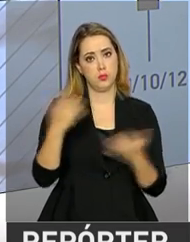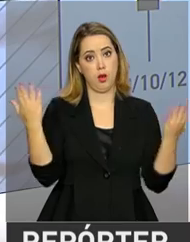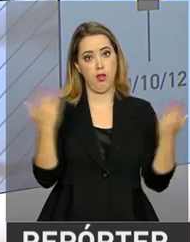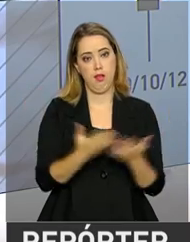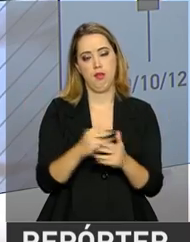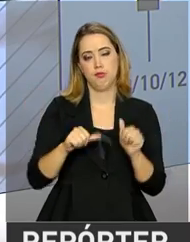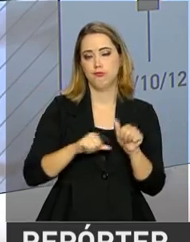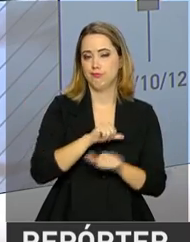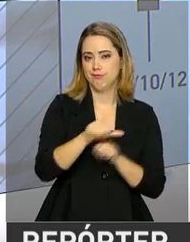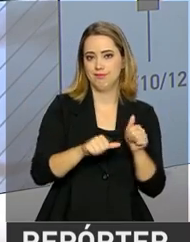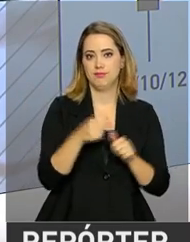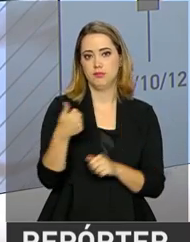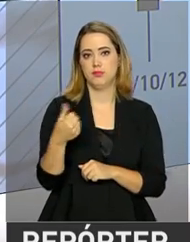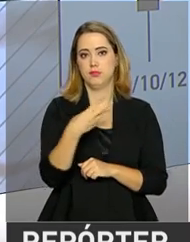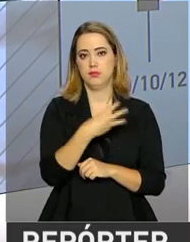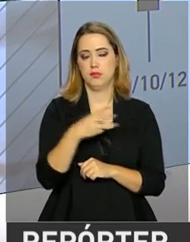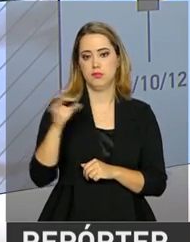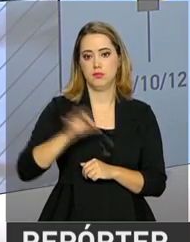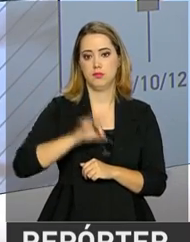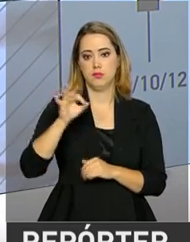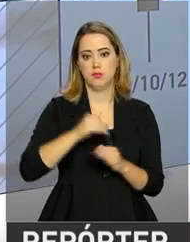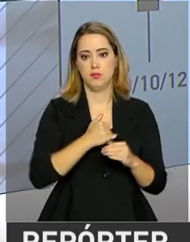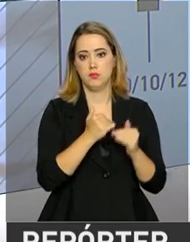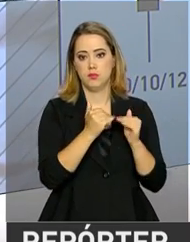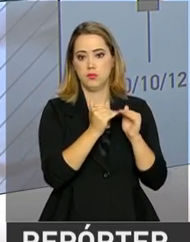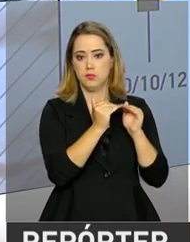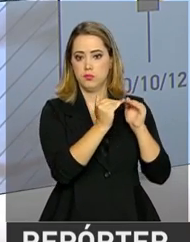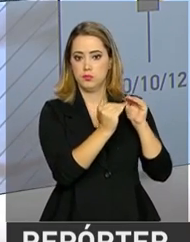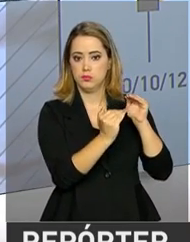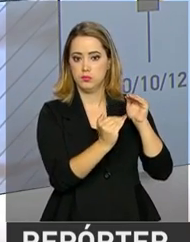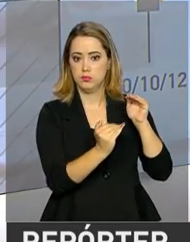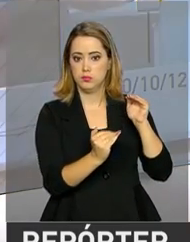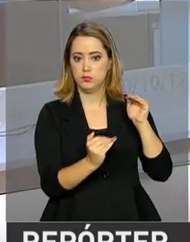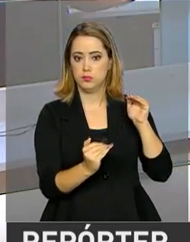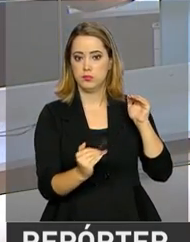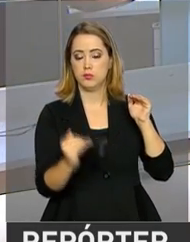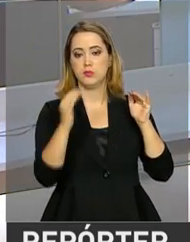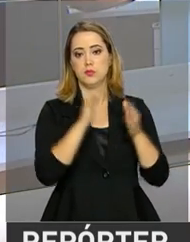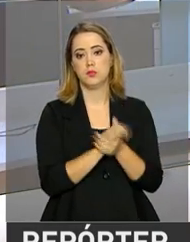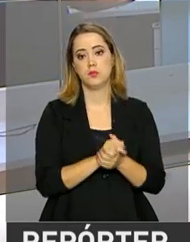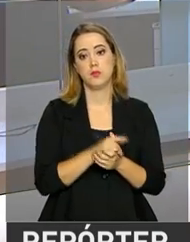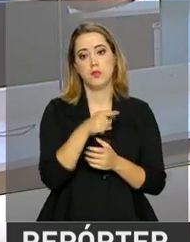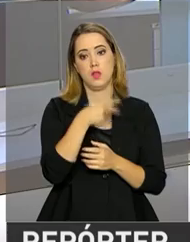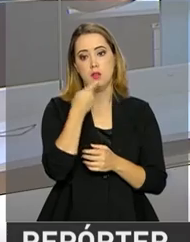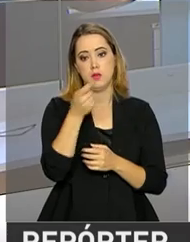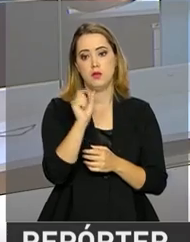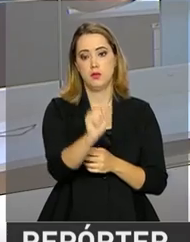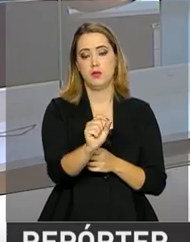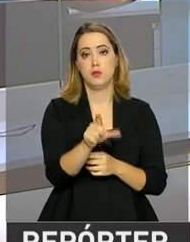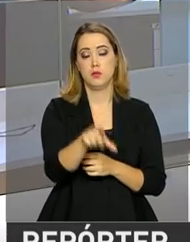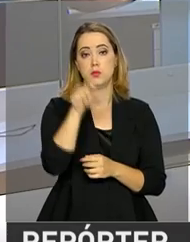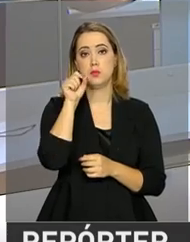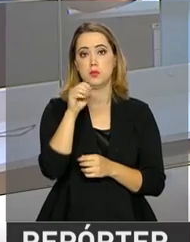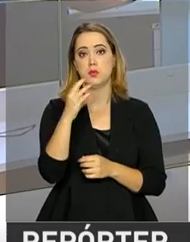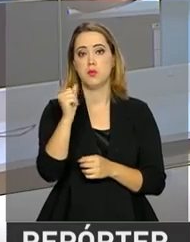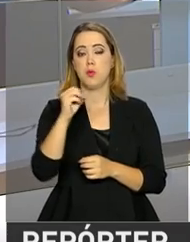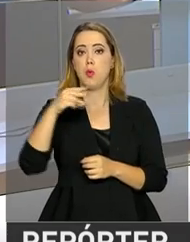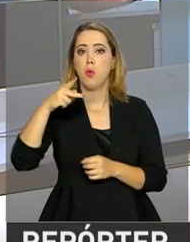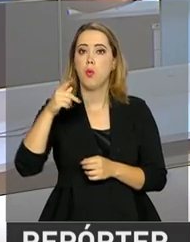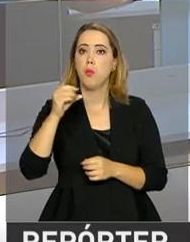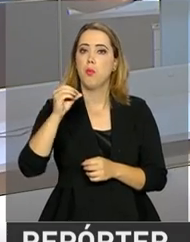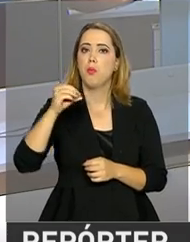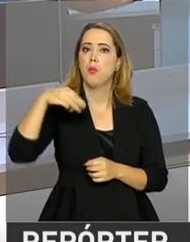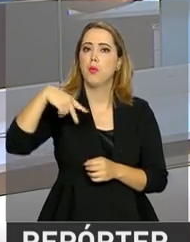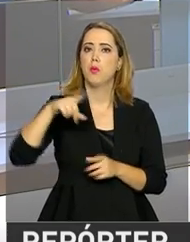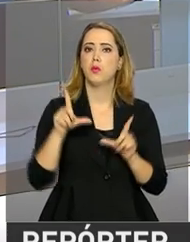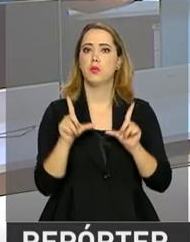e agora começou 2017 em 13% e o presidente Michel Temer comentou a decisão do COPOM de reduzir